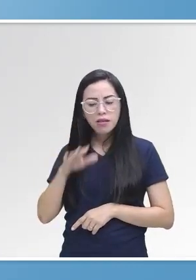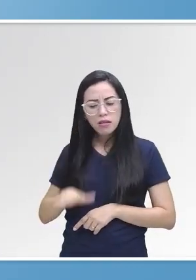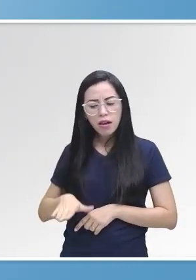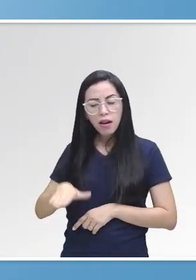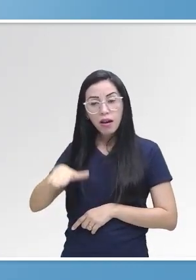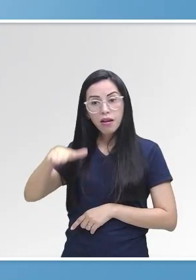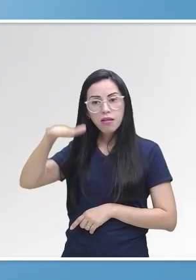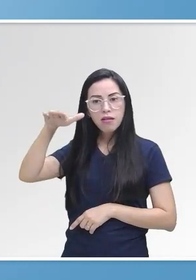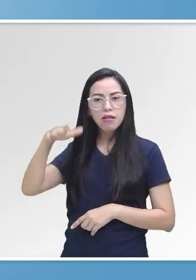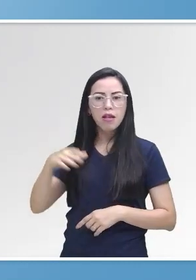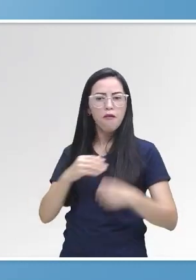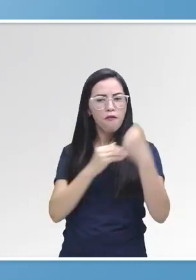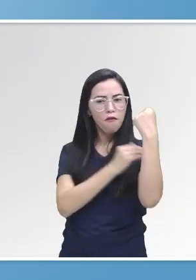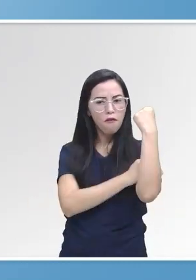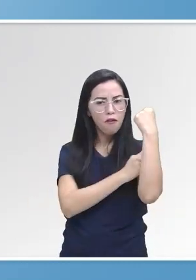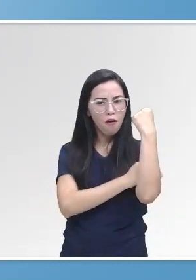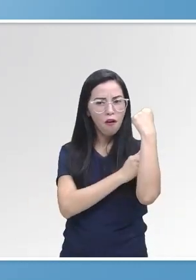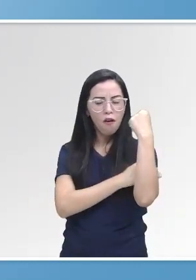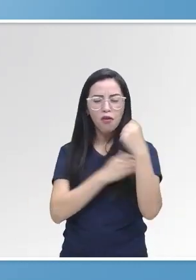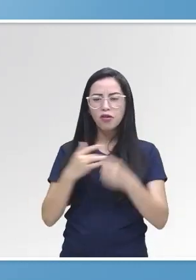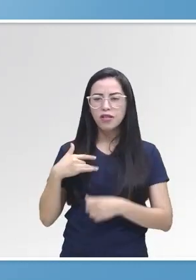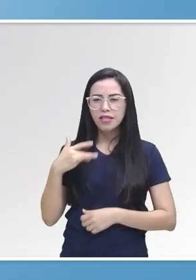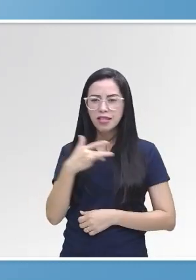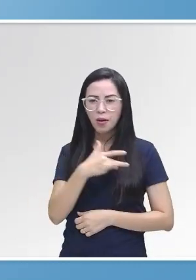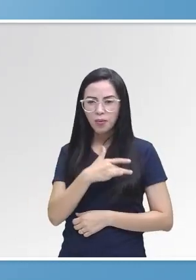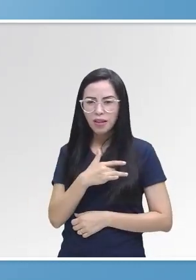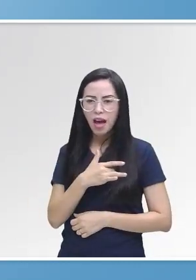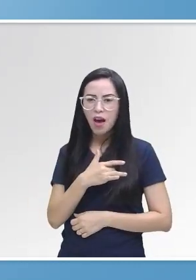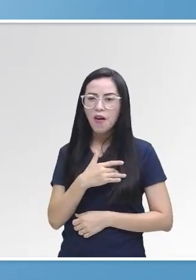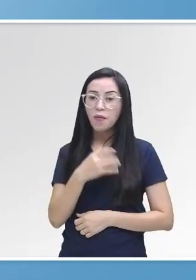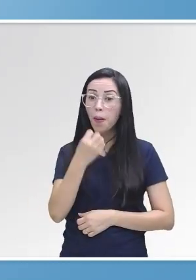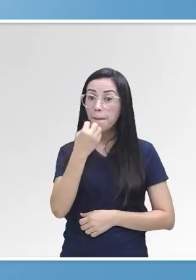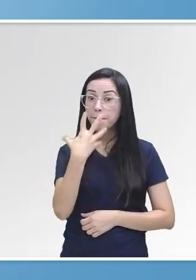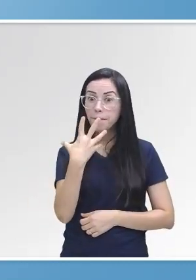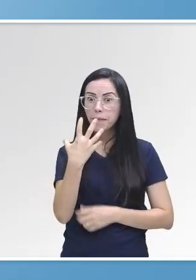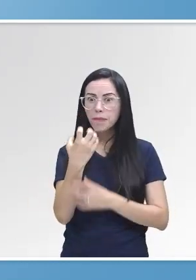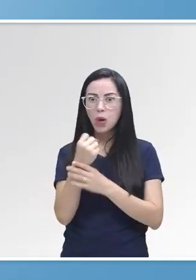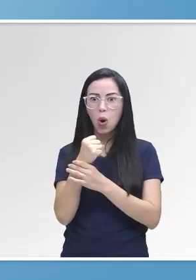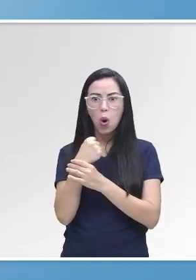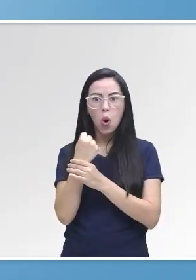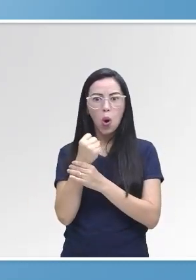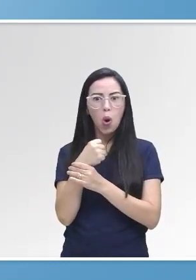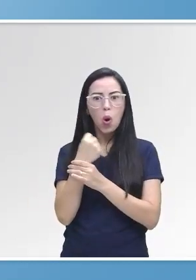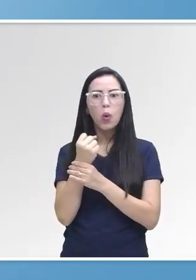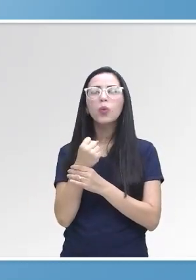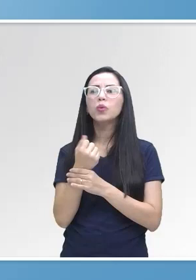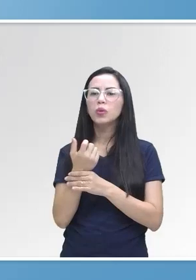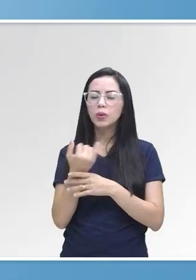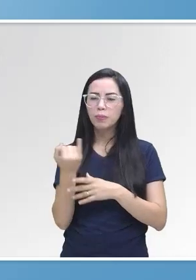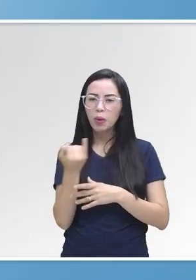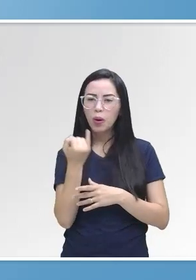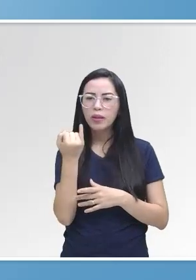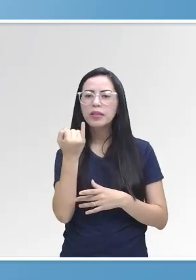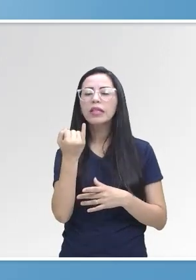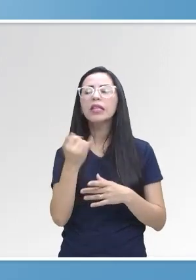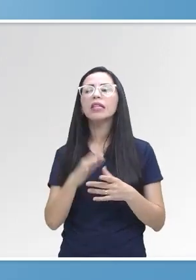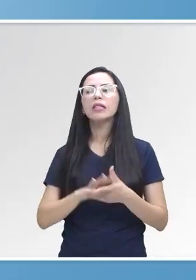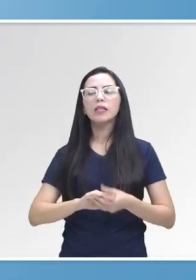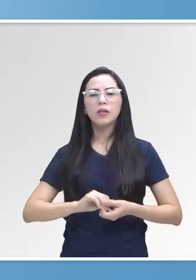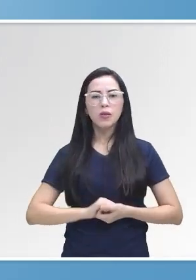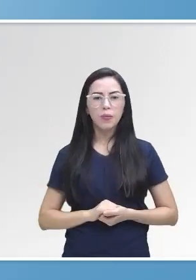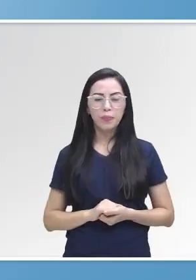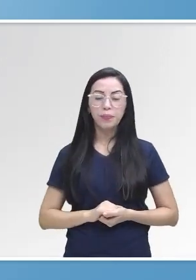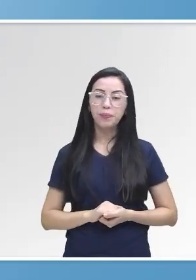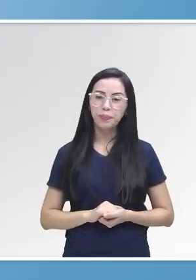ossos o osso dos anos deve ser bem forte ele toma muito lenço é um produto que mais é consumido na